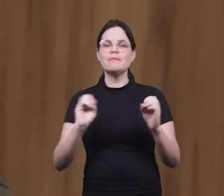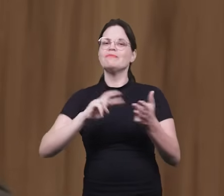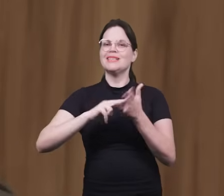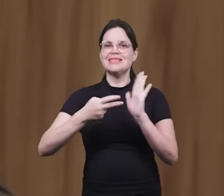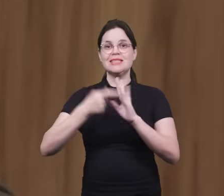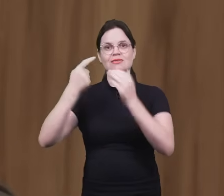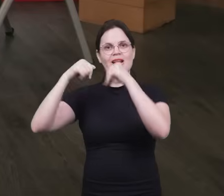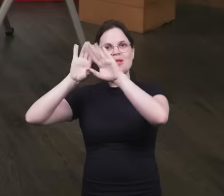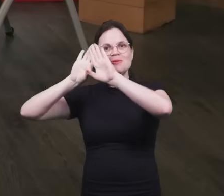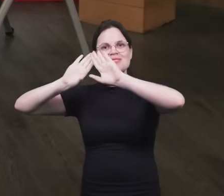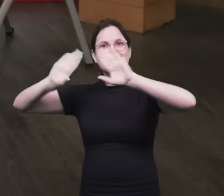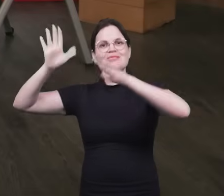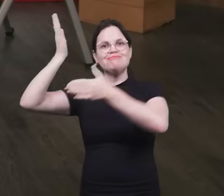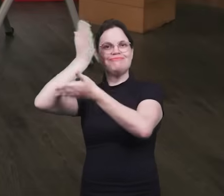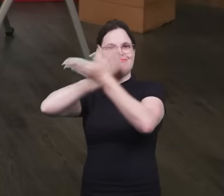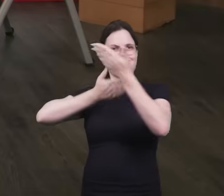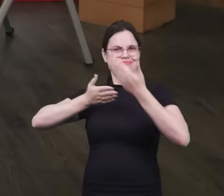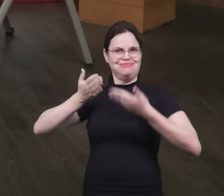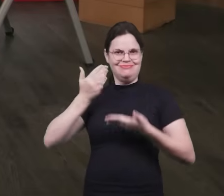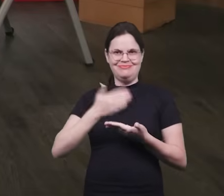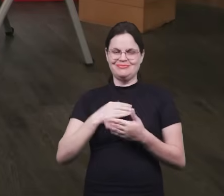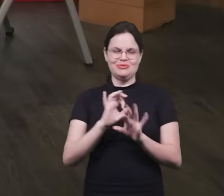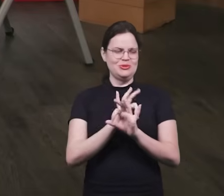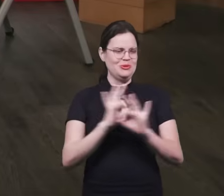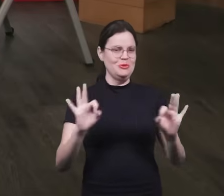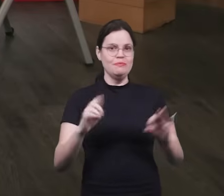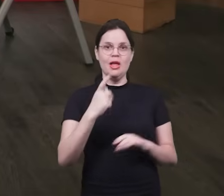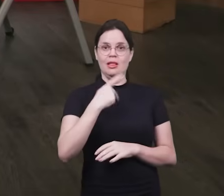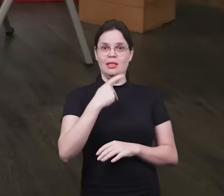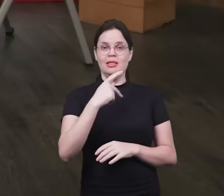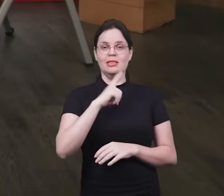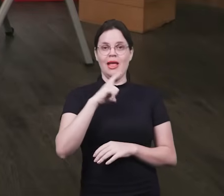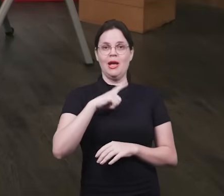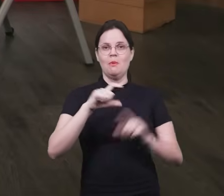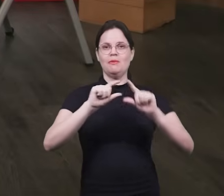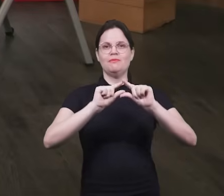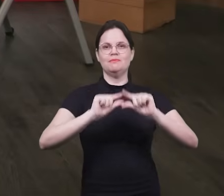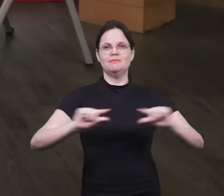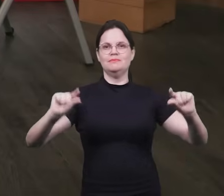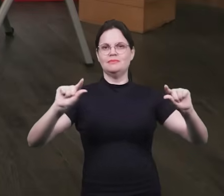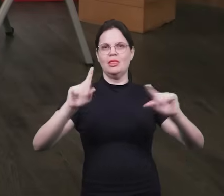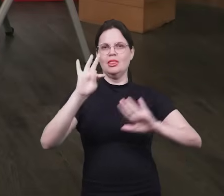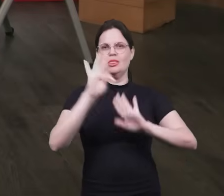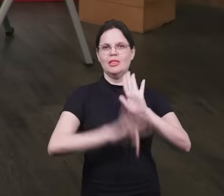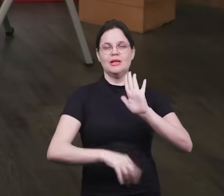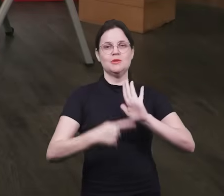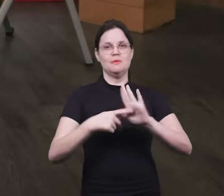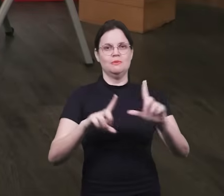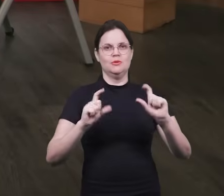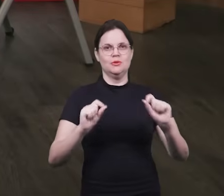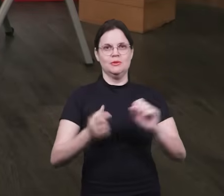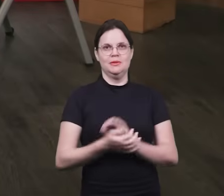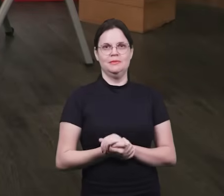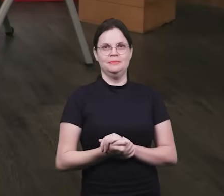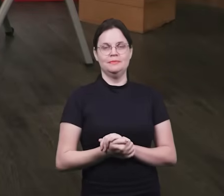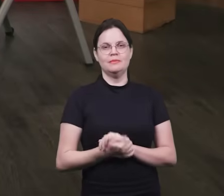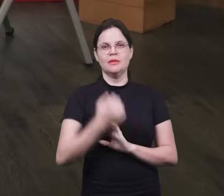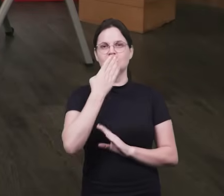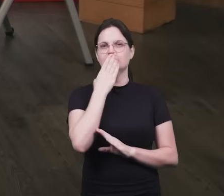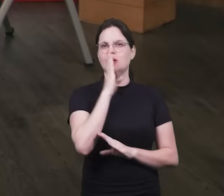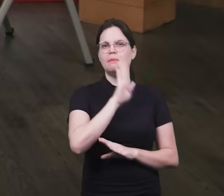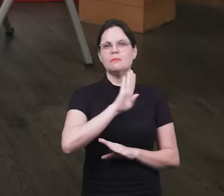céu. Muito bom, pastor Júlio. Agora, tem uma expressão enigmática aqui no texto, né? Porque a palavra está dizendo